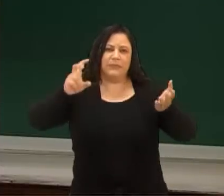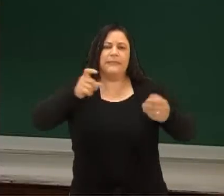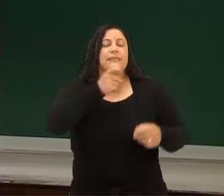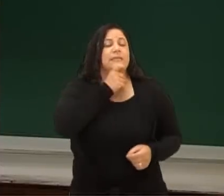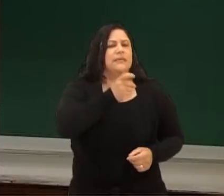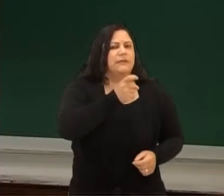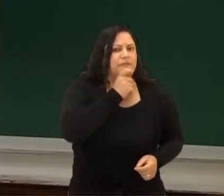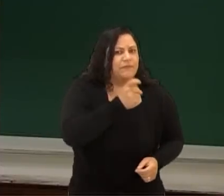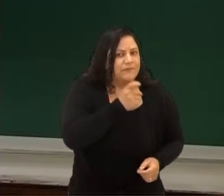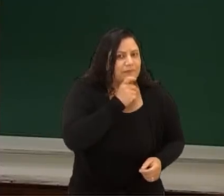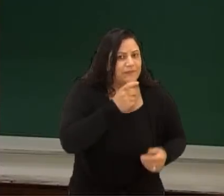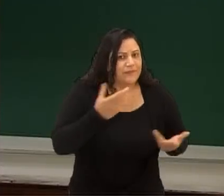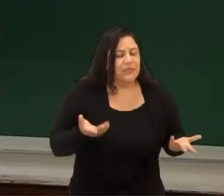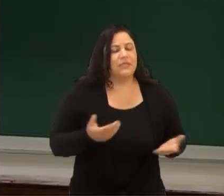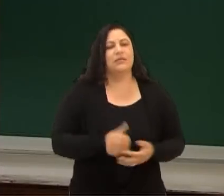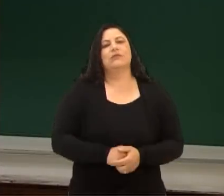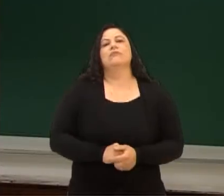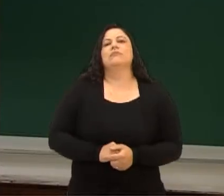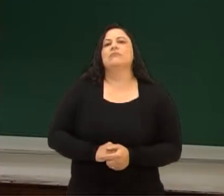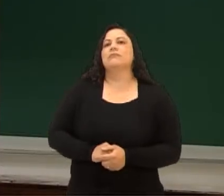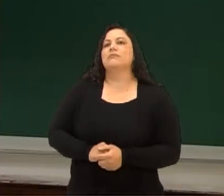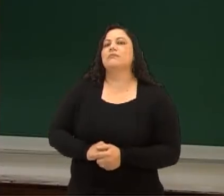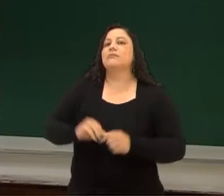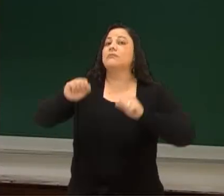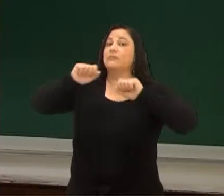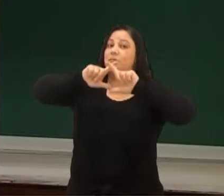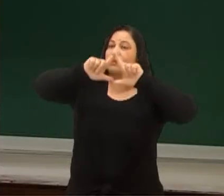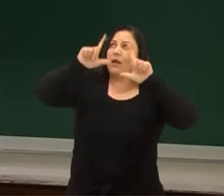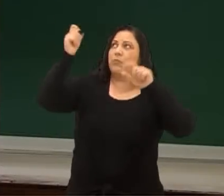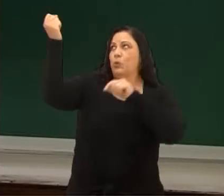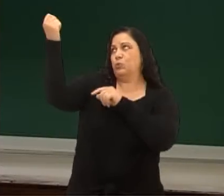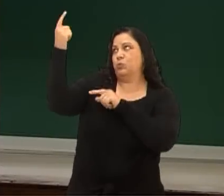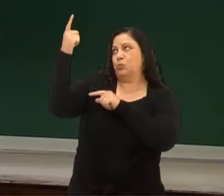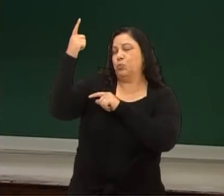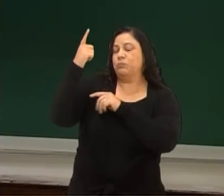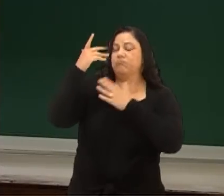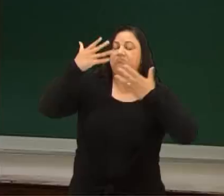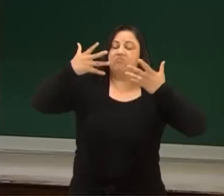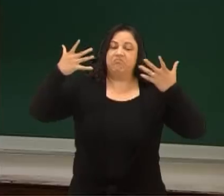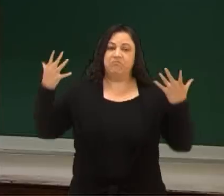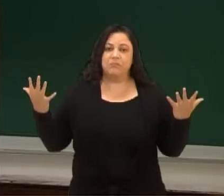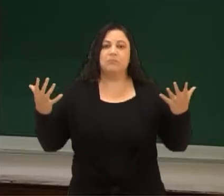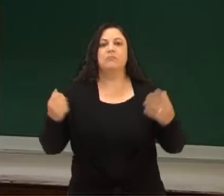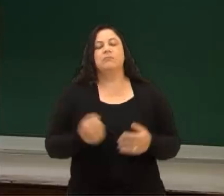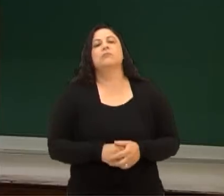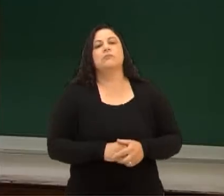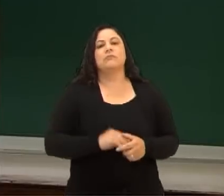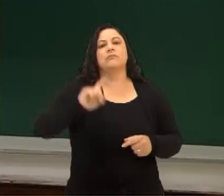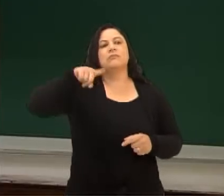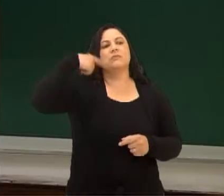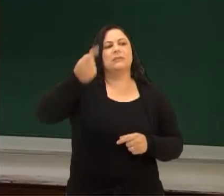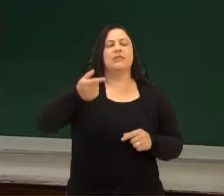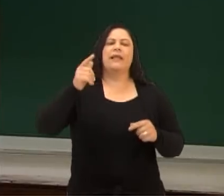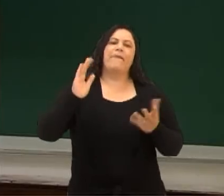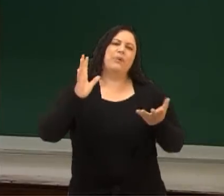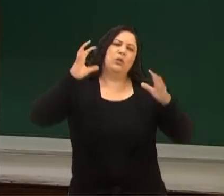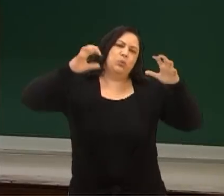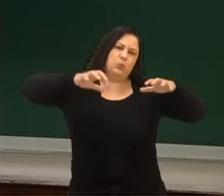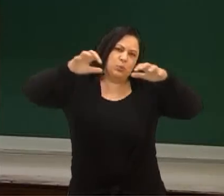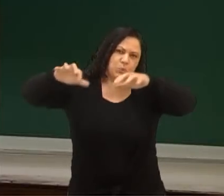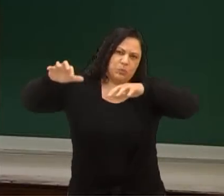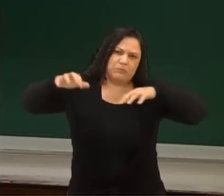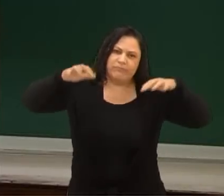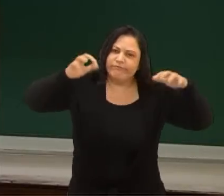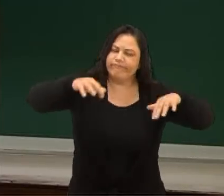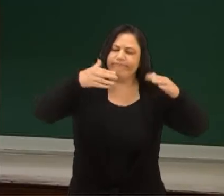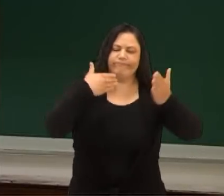né, nublado, daí depois abre o tempo fica ensolarado, depois no final da tarde chove,